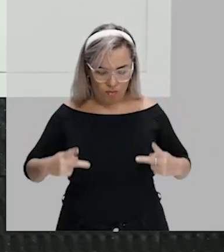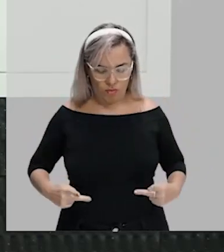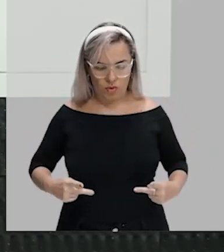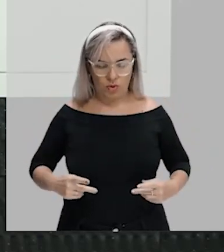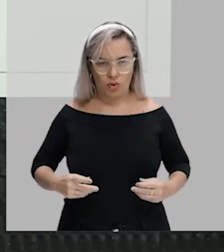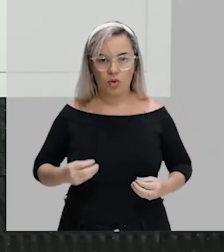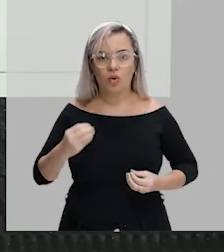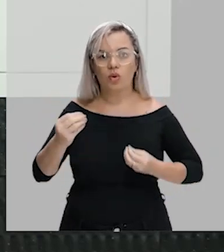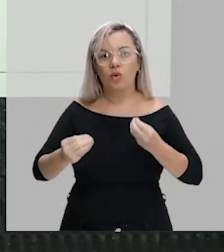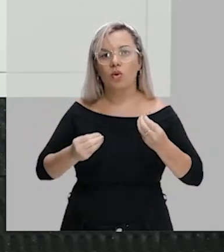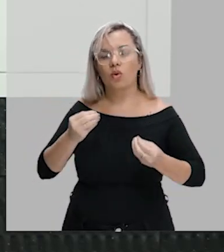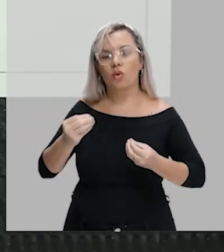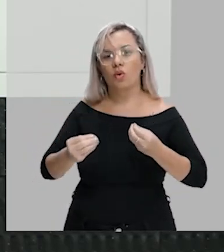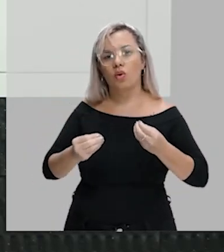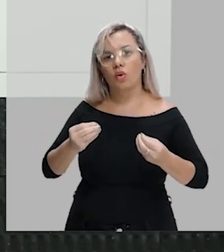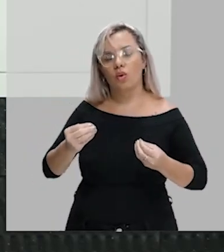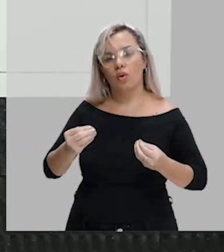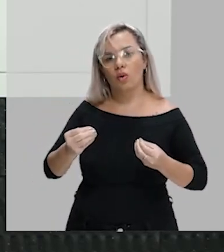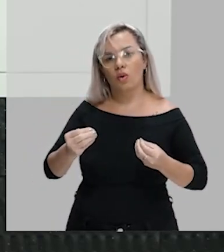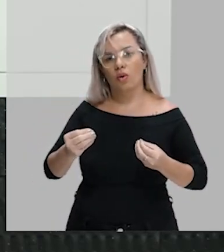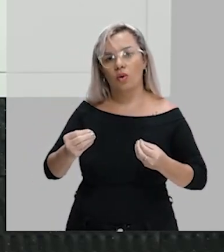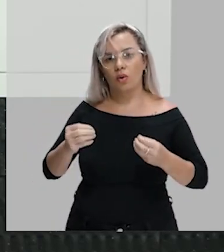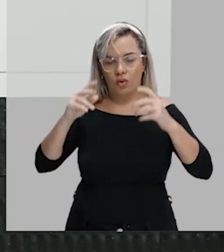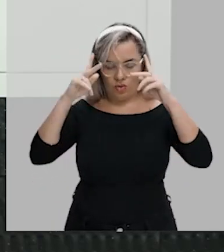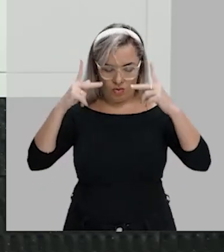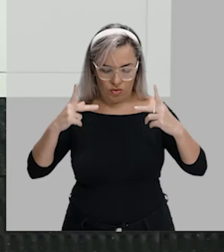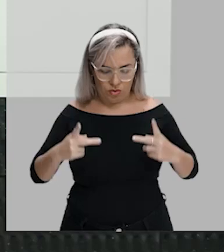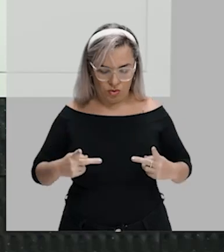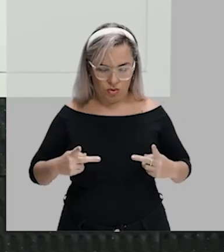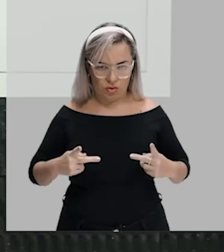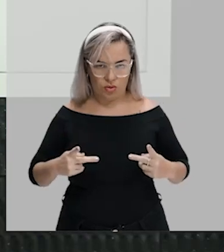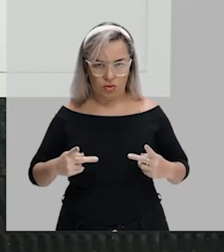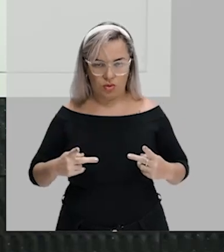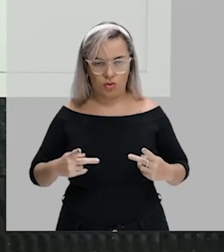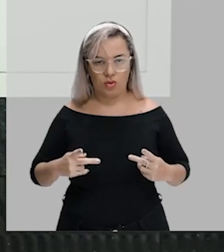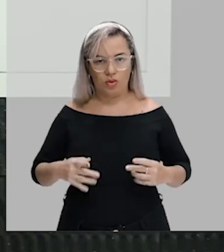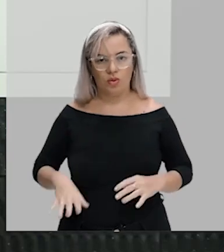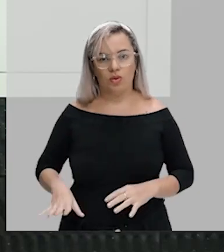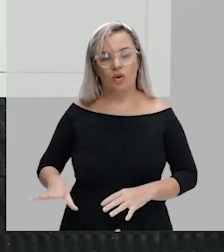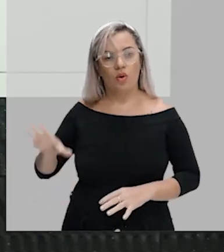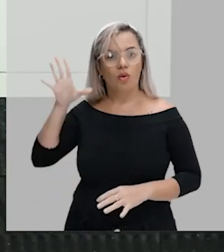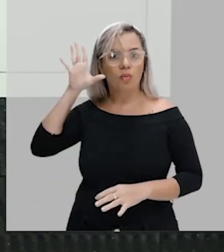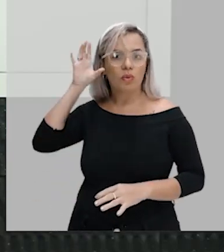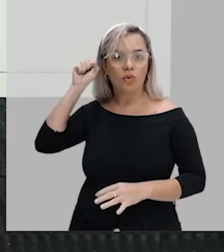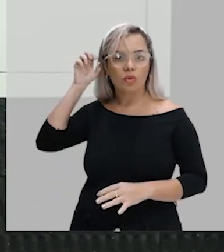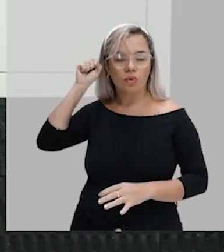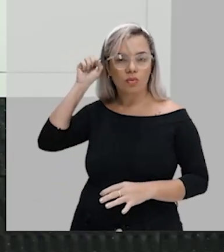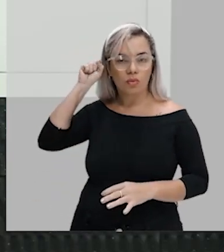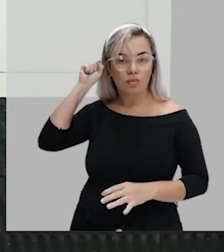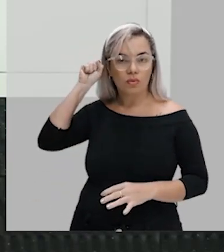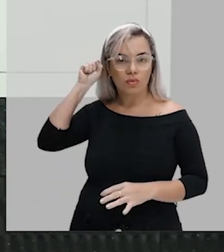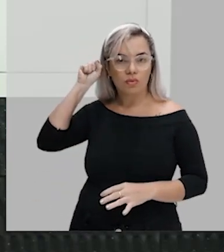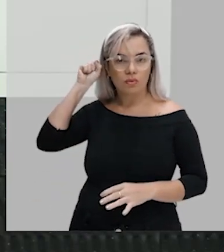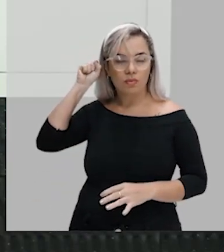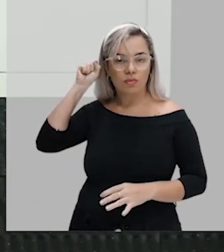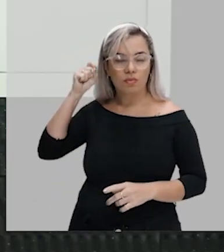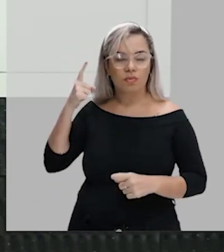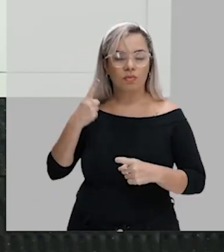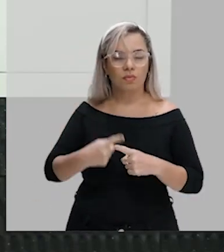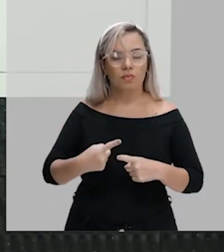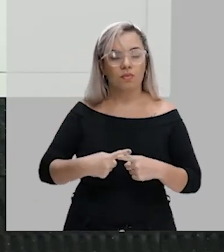com, né, tem partes deles que funcionam com algumas ondas, né? Nós ouvimos por conta do quê?